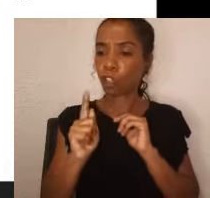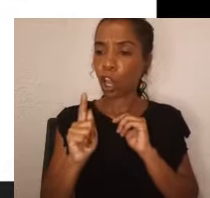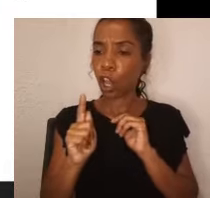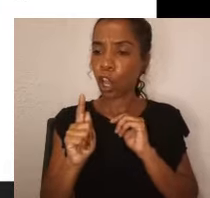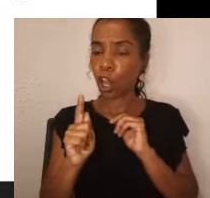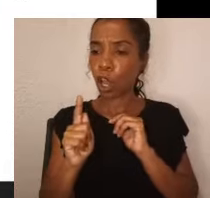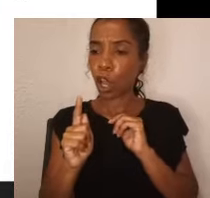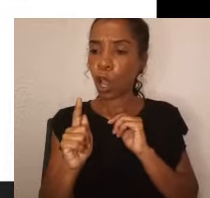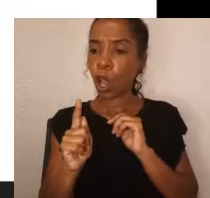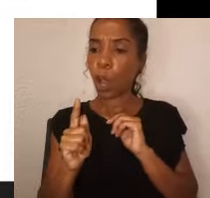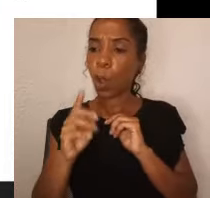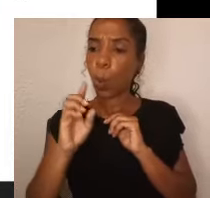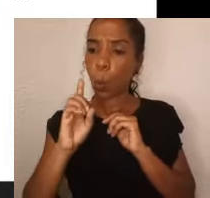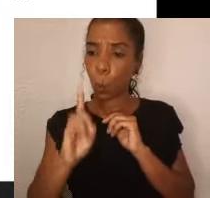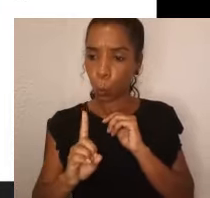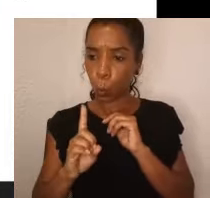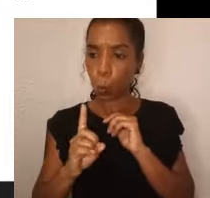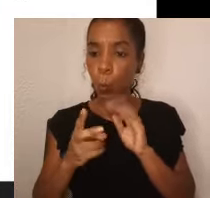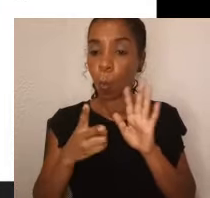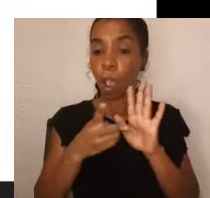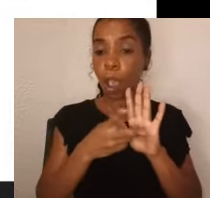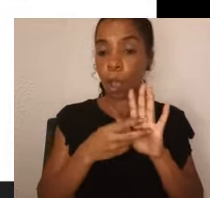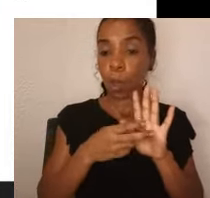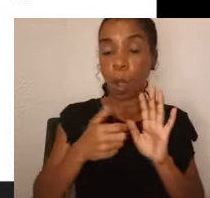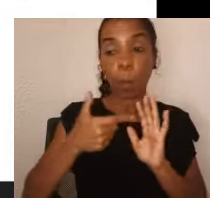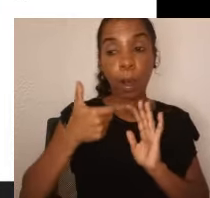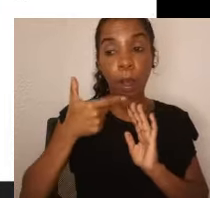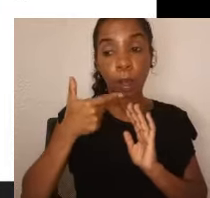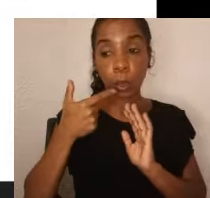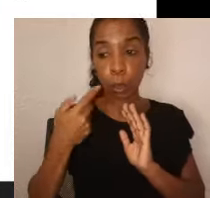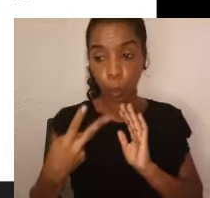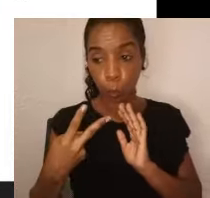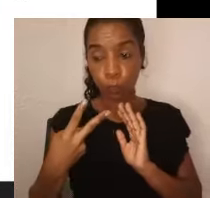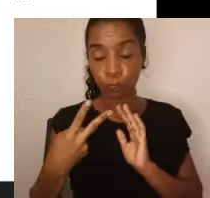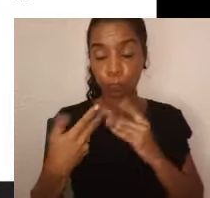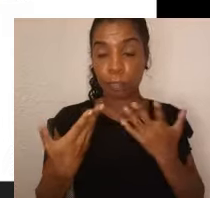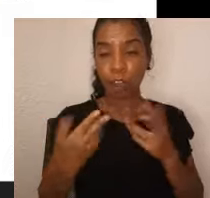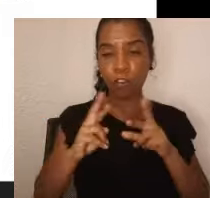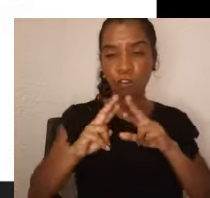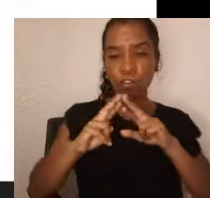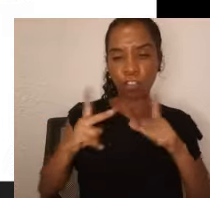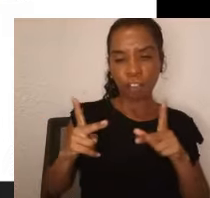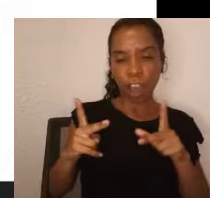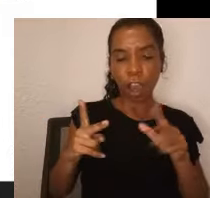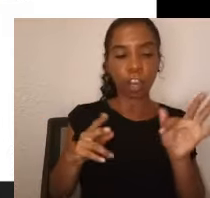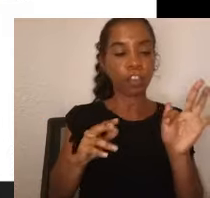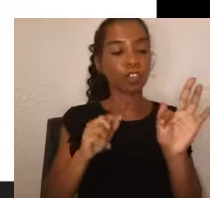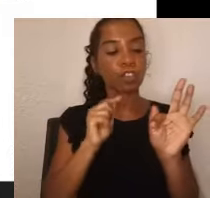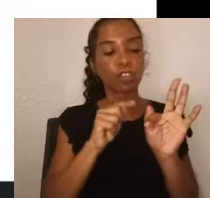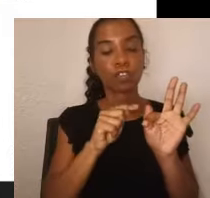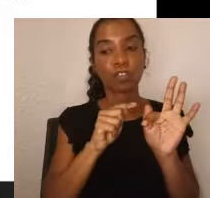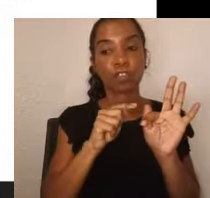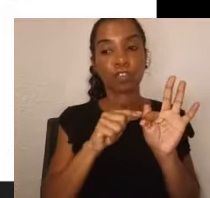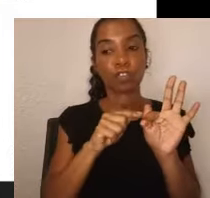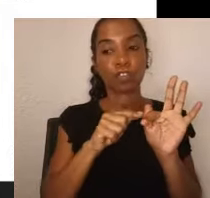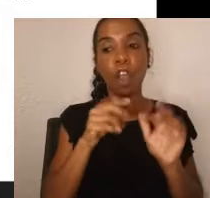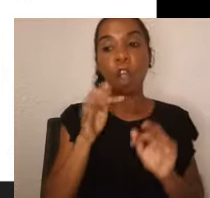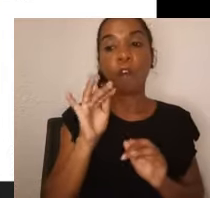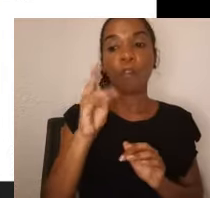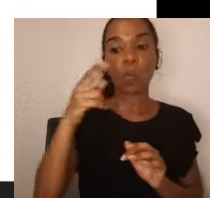a 2. Certo? Então, aqui a gente tem uma situação diferente do caso da função f.